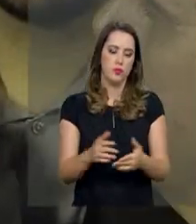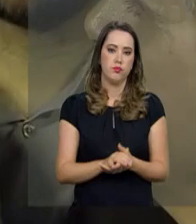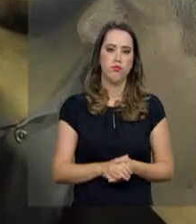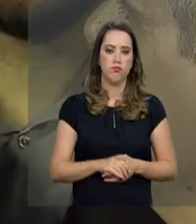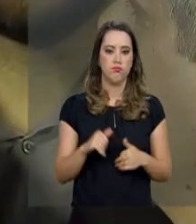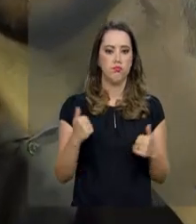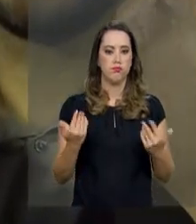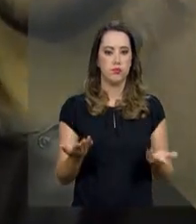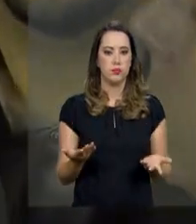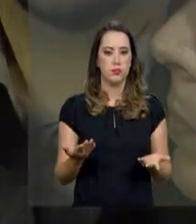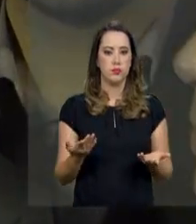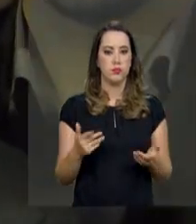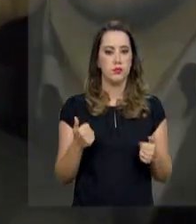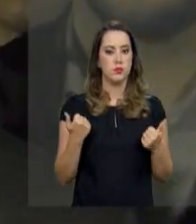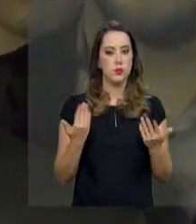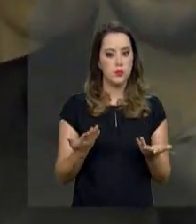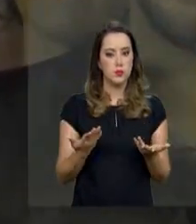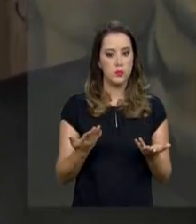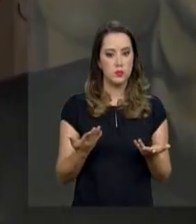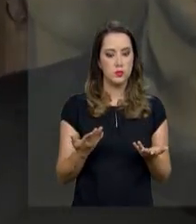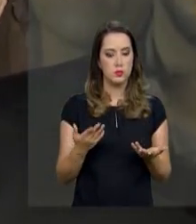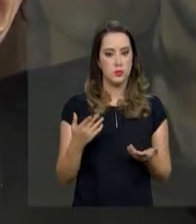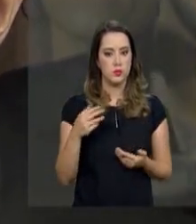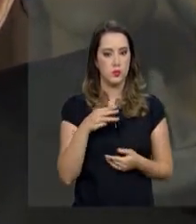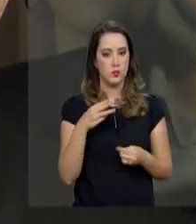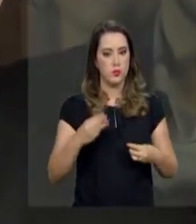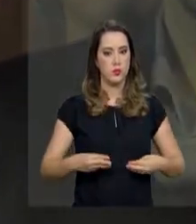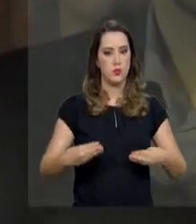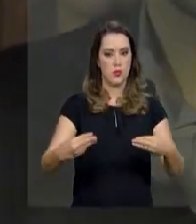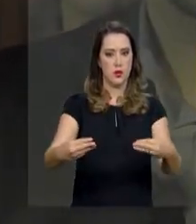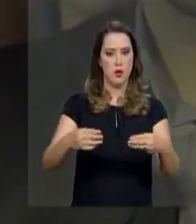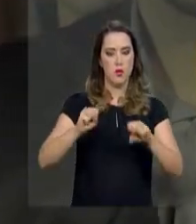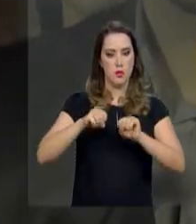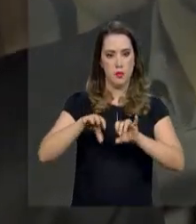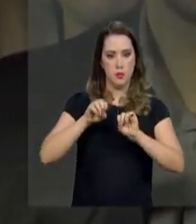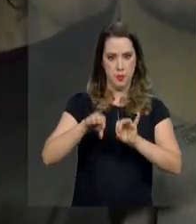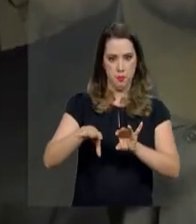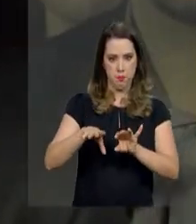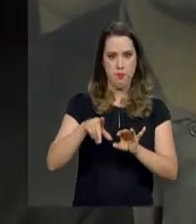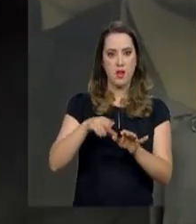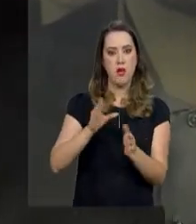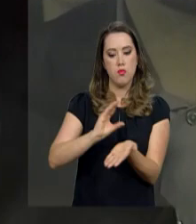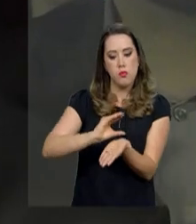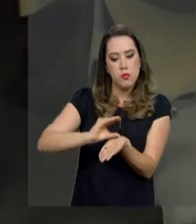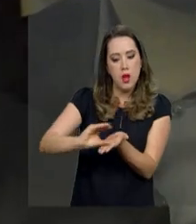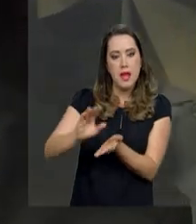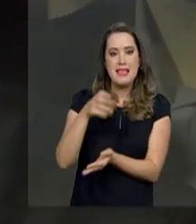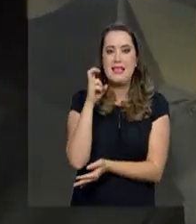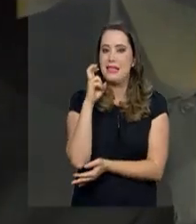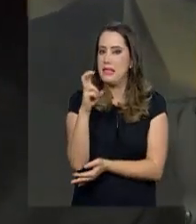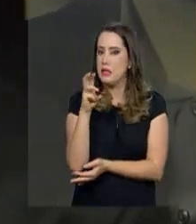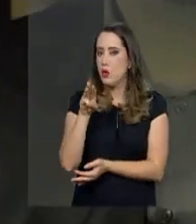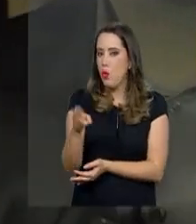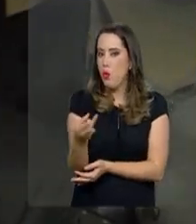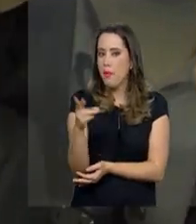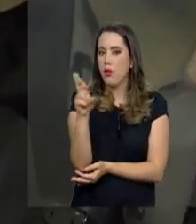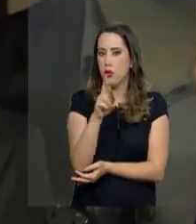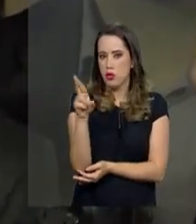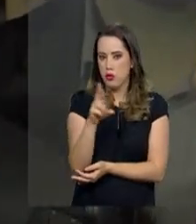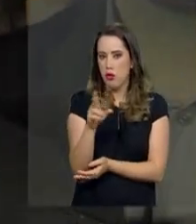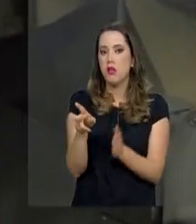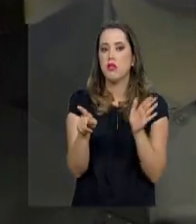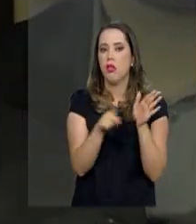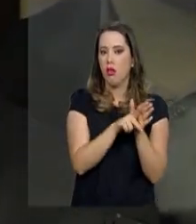né? Para isso, então, o Ministério da Educação vai destinar 5 milhões de reais. Esses